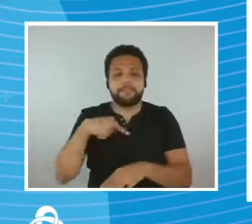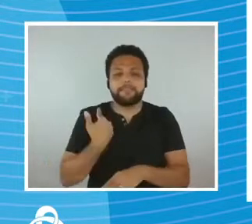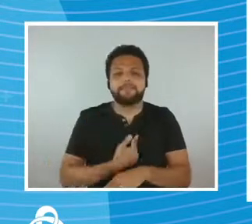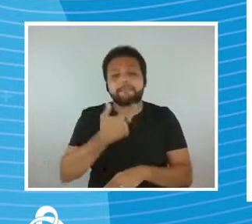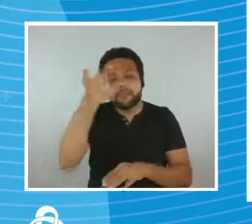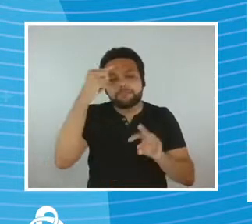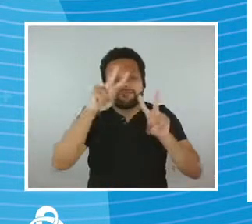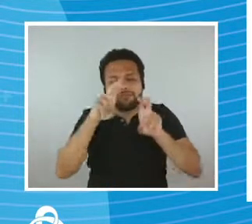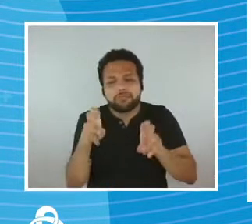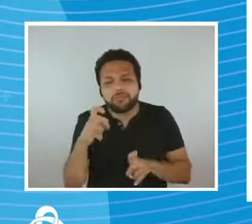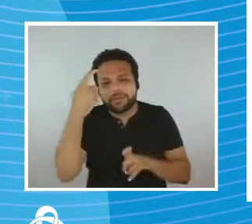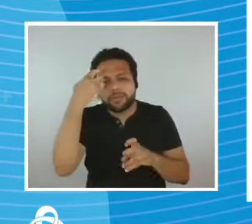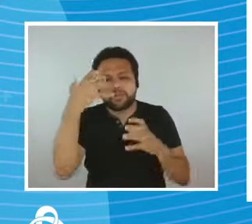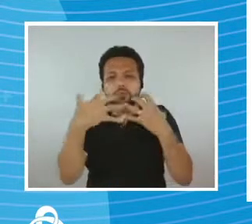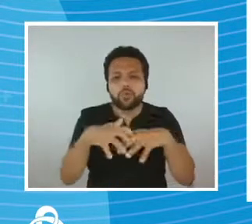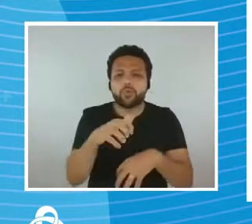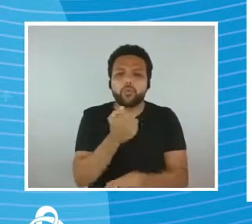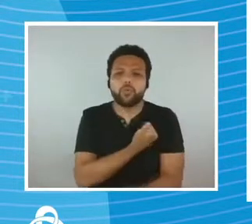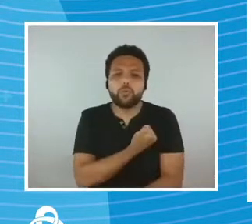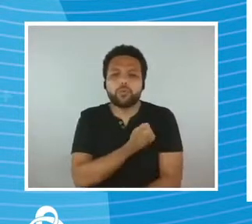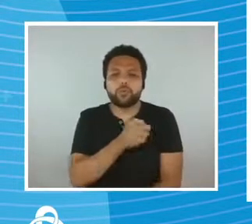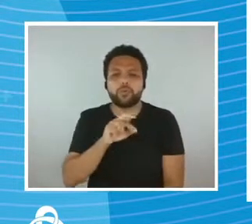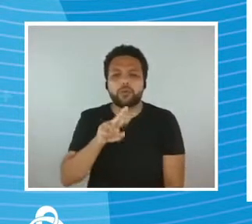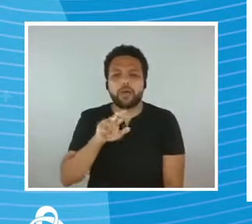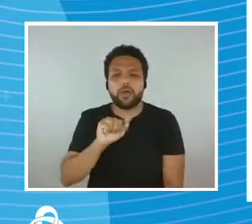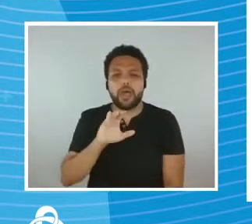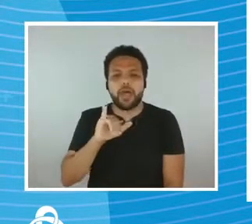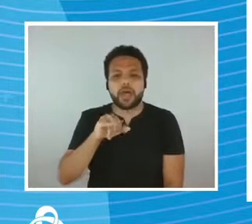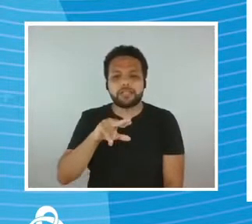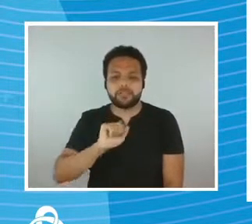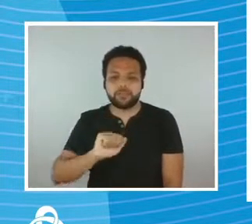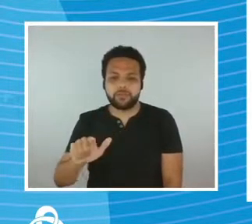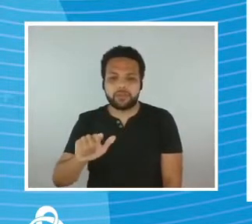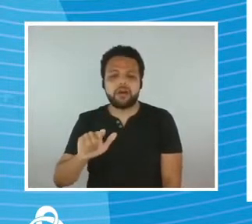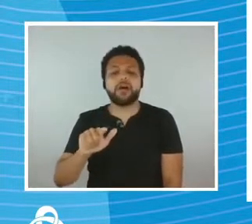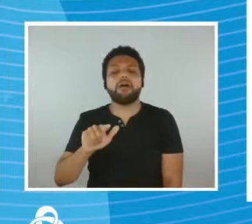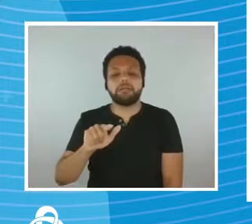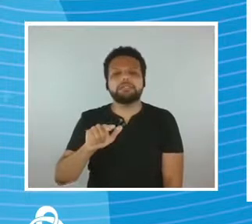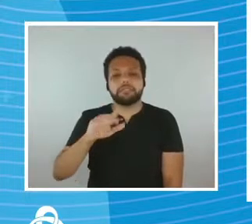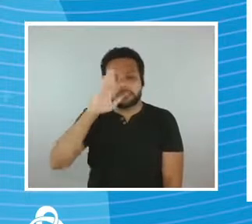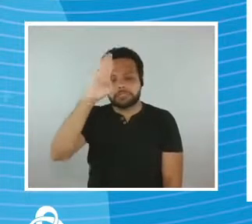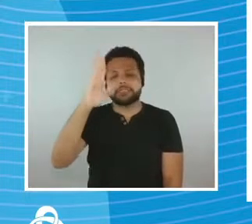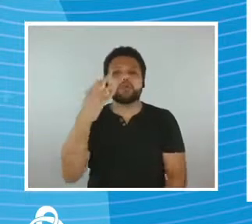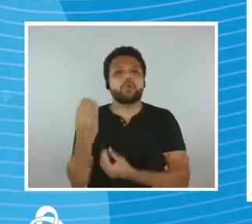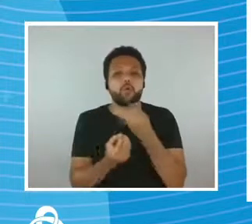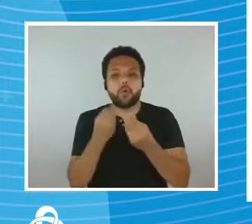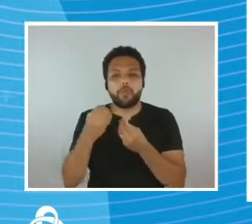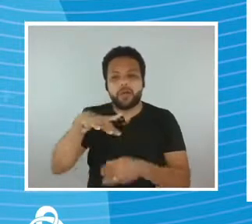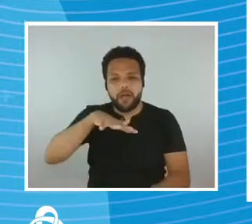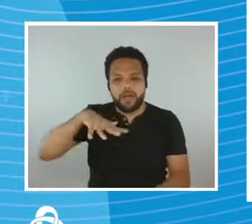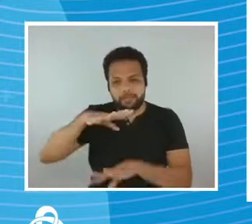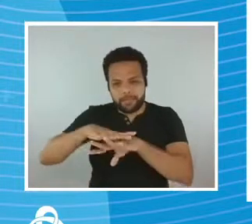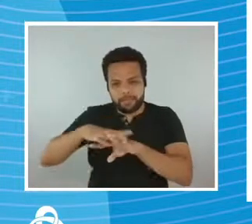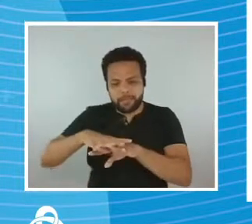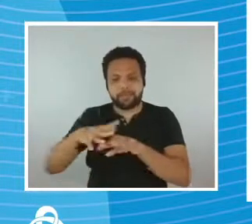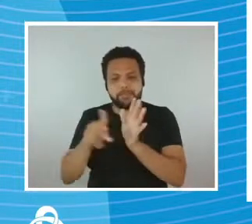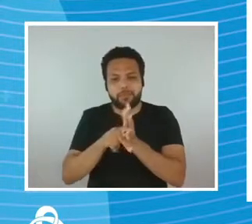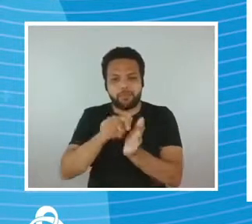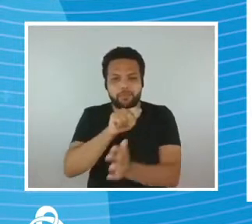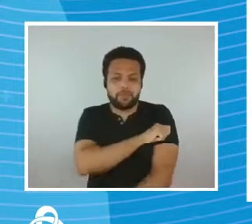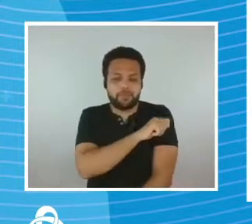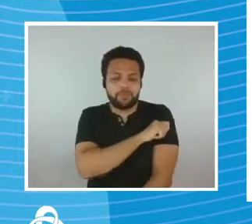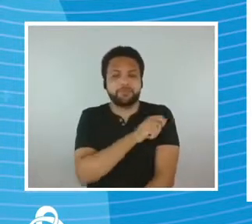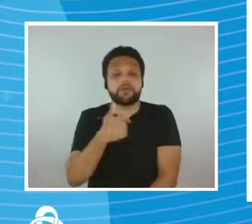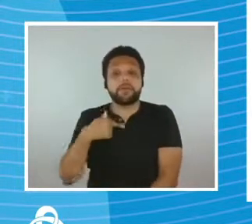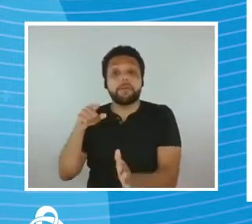racional, né, que é um dos grandes gargalos na concepção da linguagem matemática dos alunos, Uma pergunta bem feita,